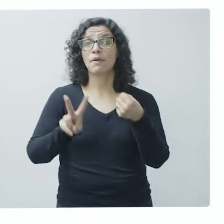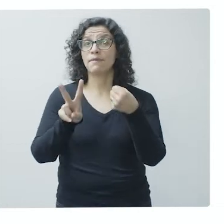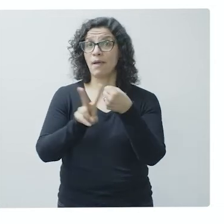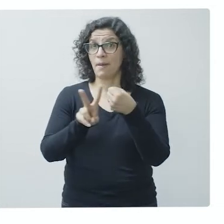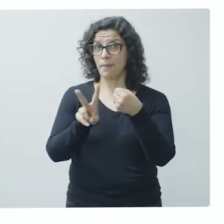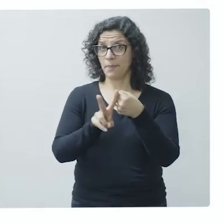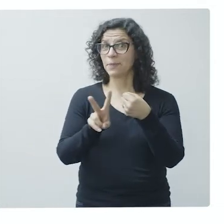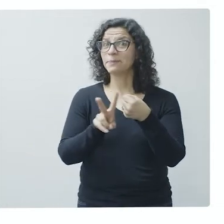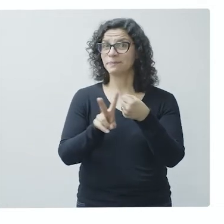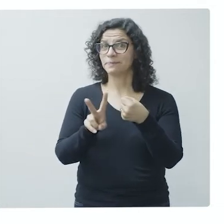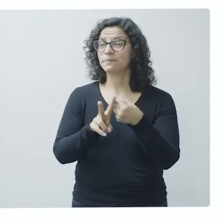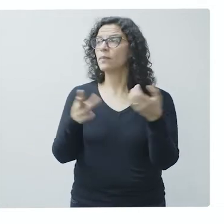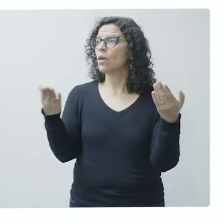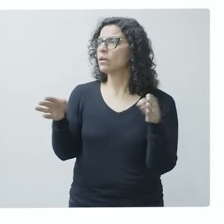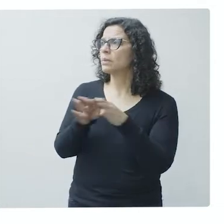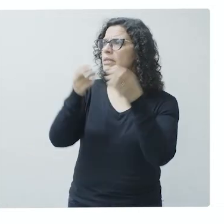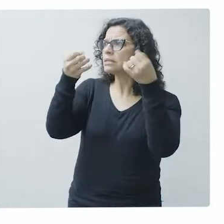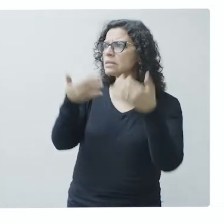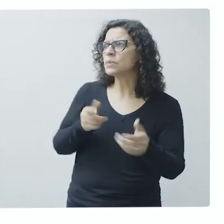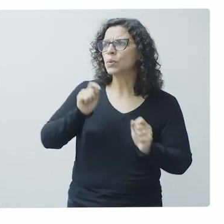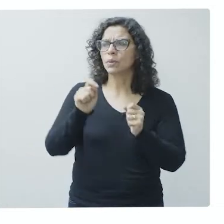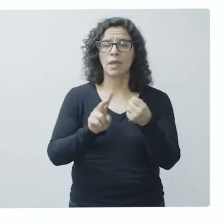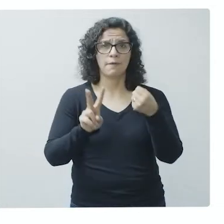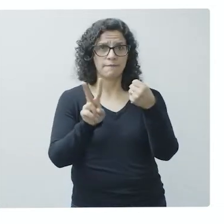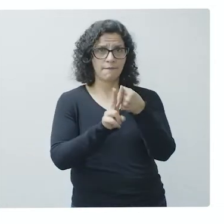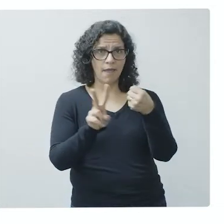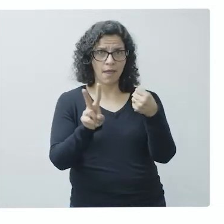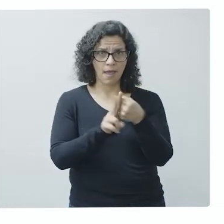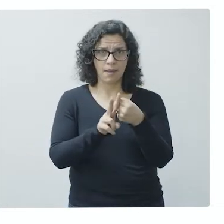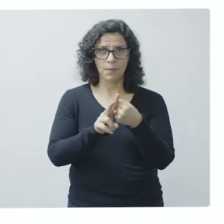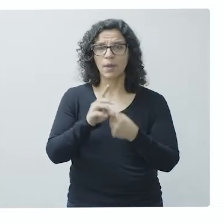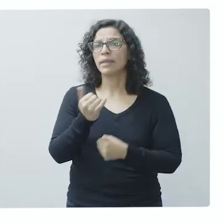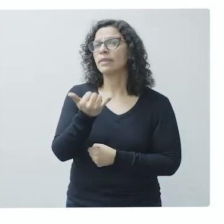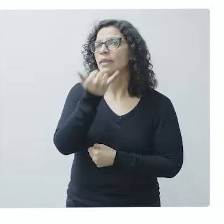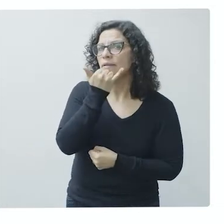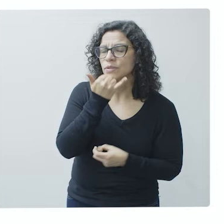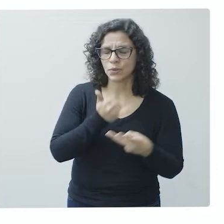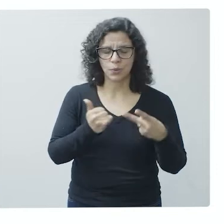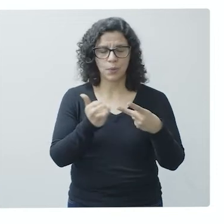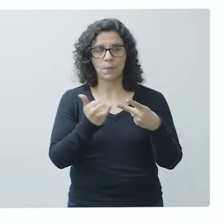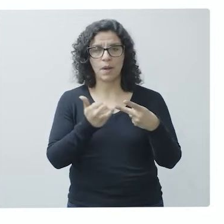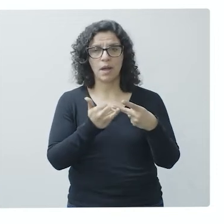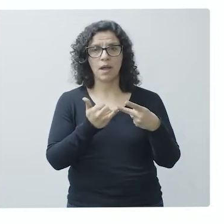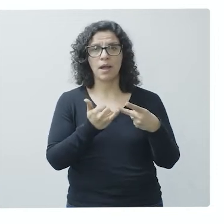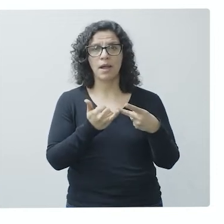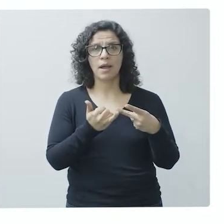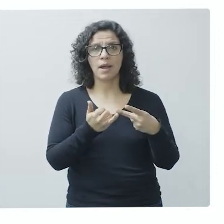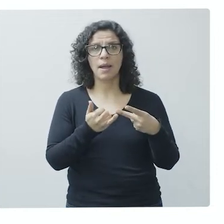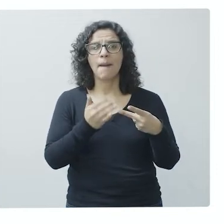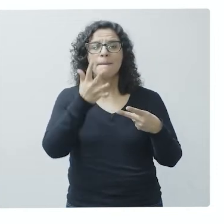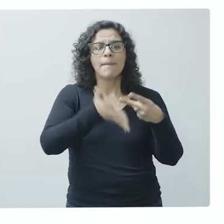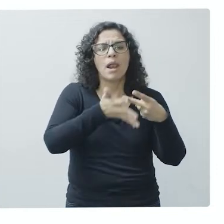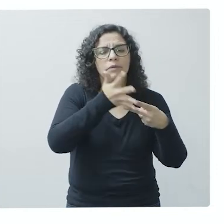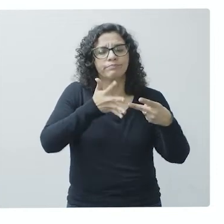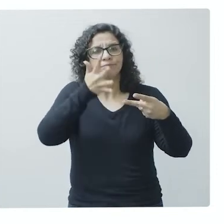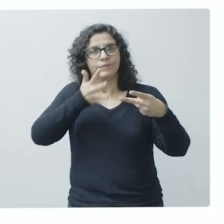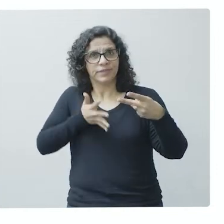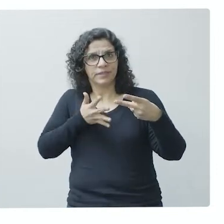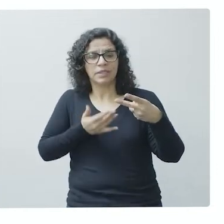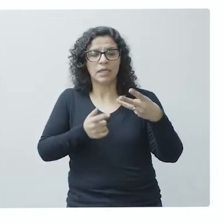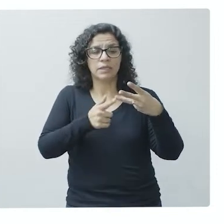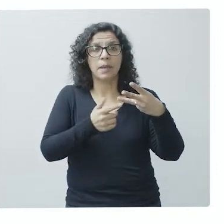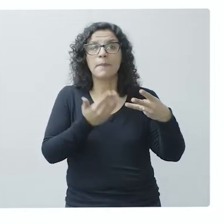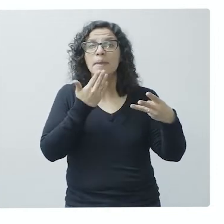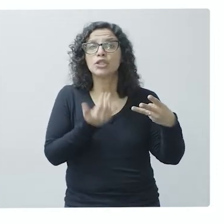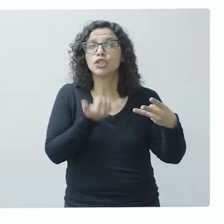verbo, certo? E traz assim, ó: desculpar, retirar o que foi falado, pedir